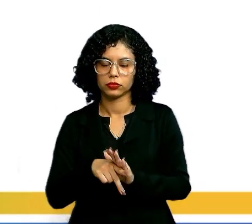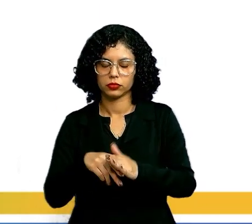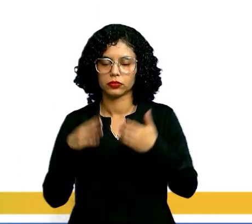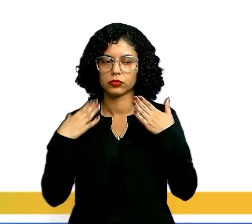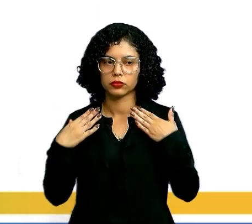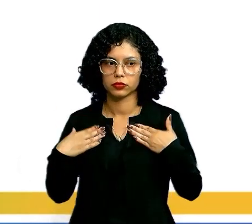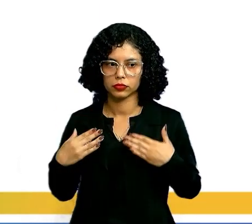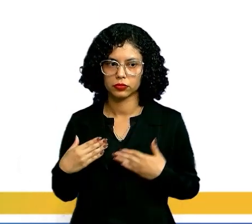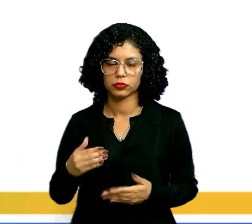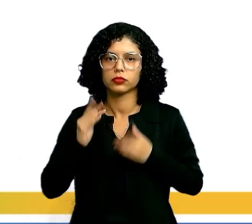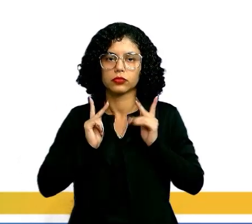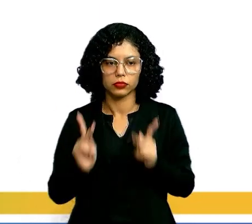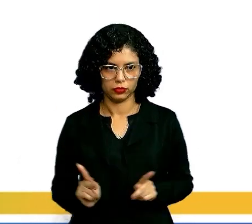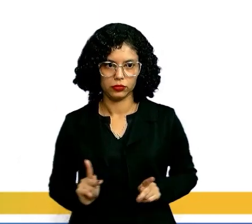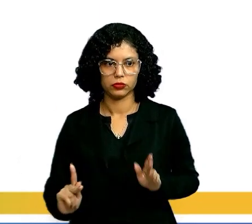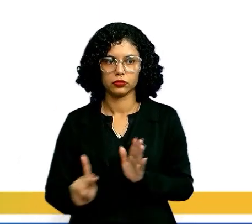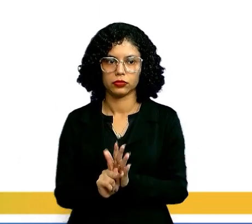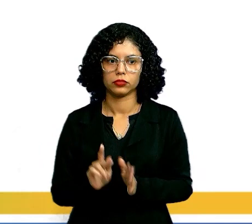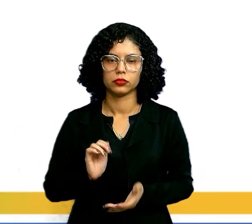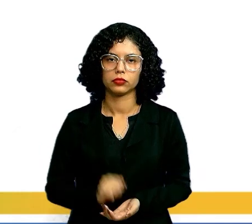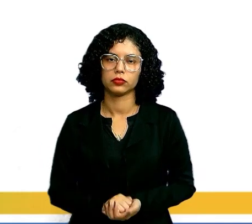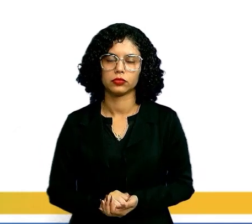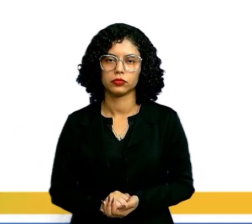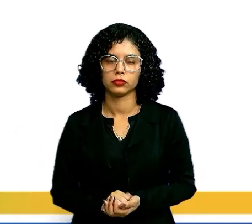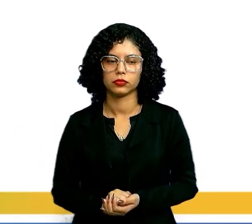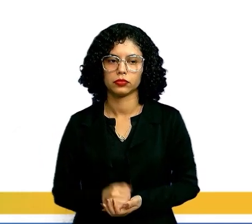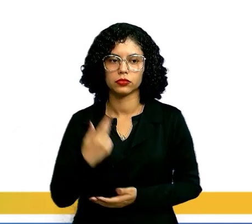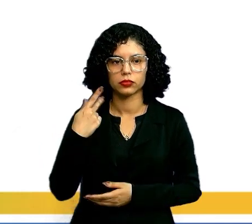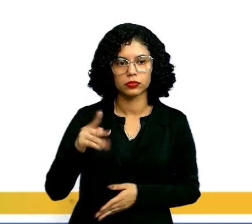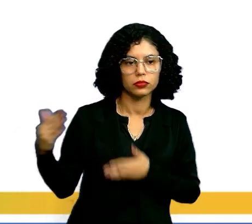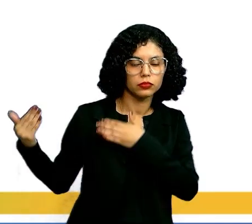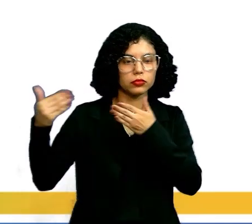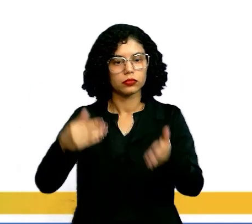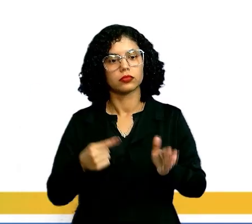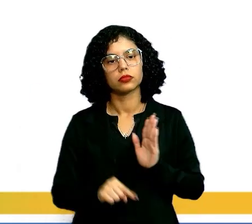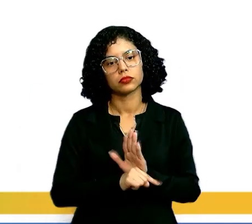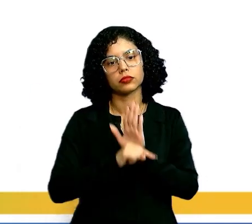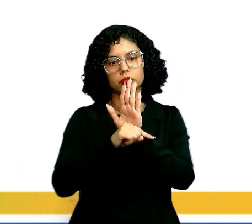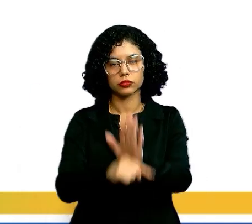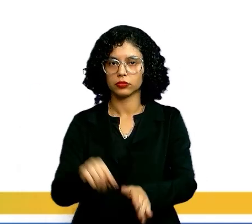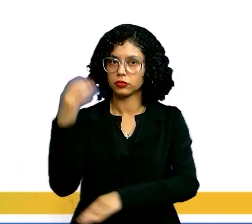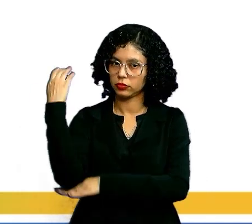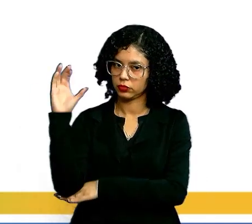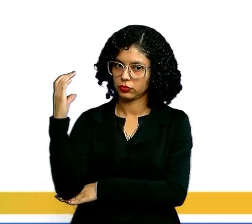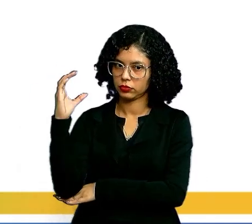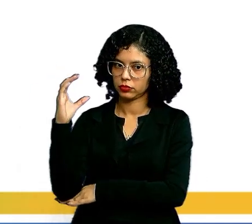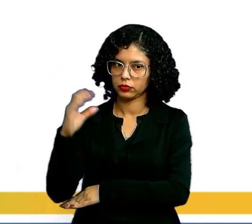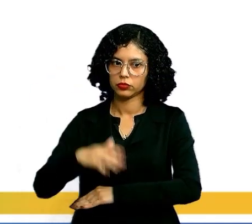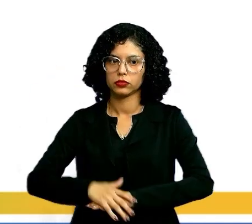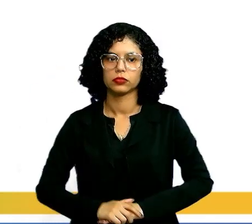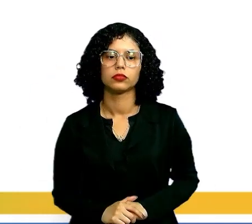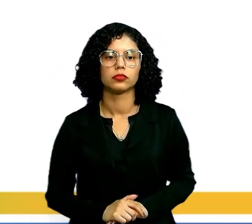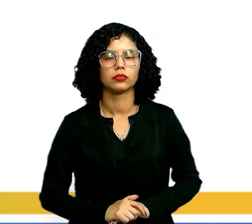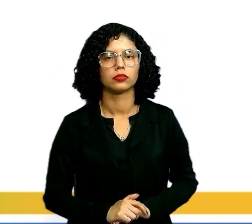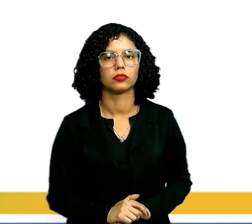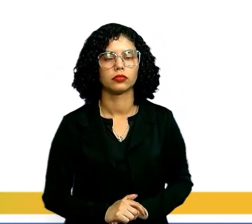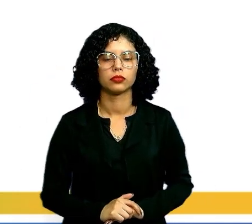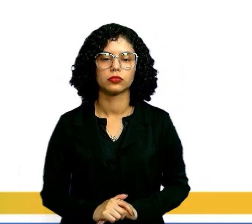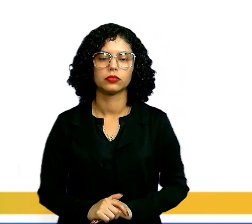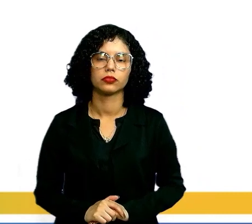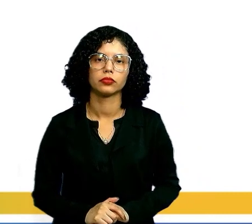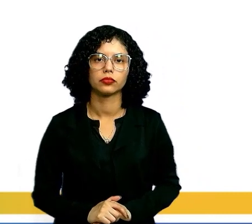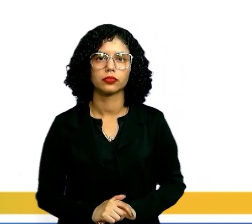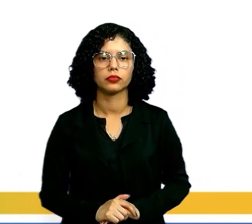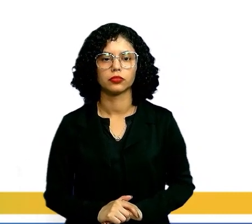relação que se tem com o próprio comportamento seu objetivo é dizer e mostrar